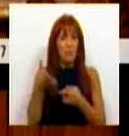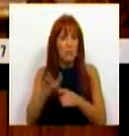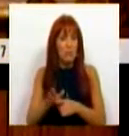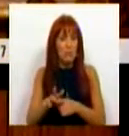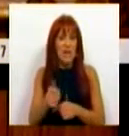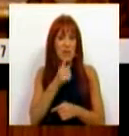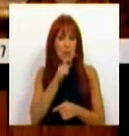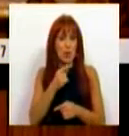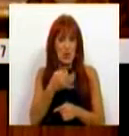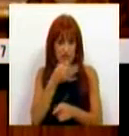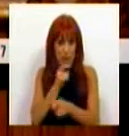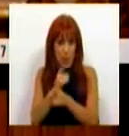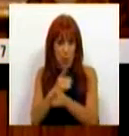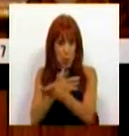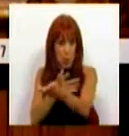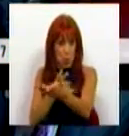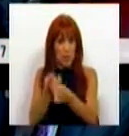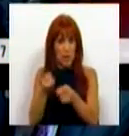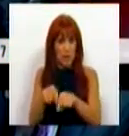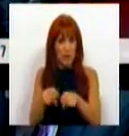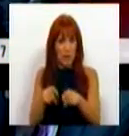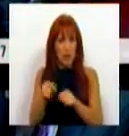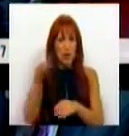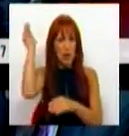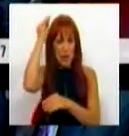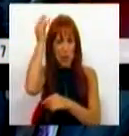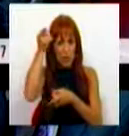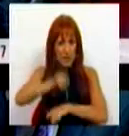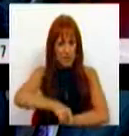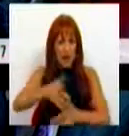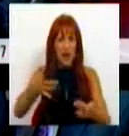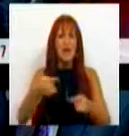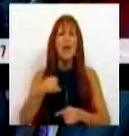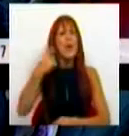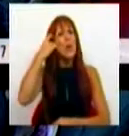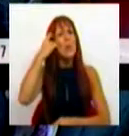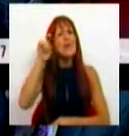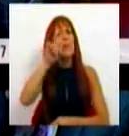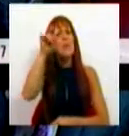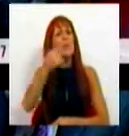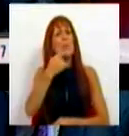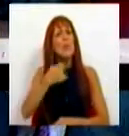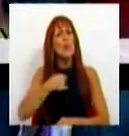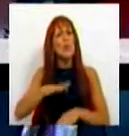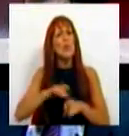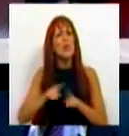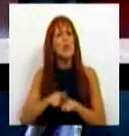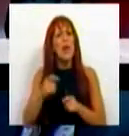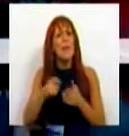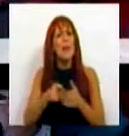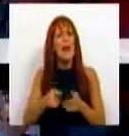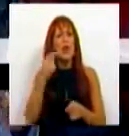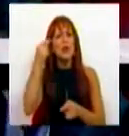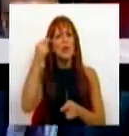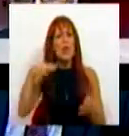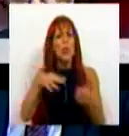nomeadamente nas medidas em que falou e inclusive também no interior. E eu penso que a questão que levantou sobre o pagamento especial por